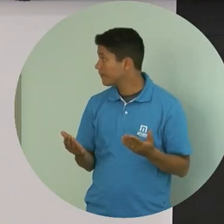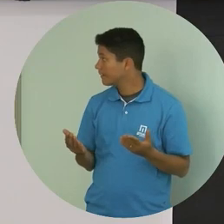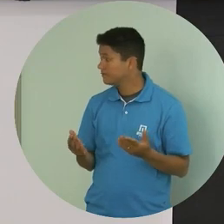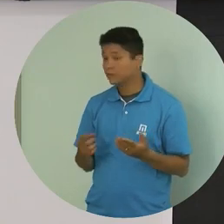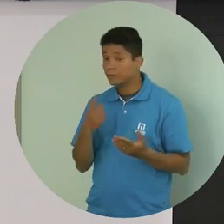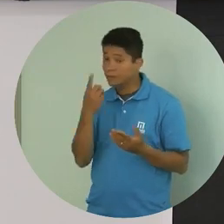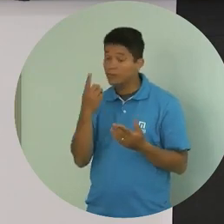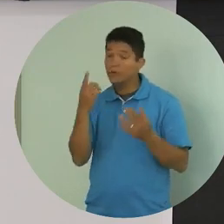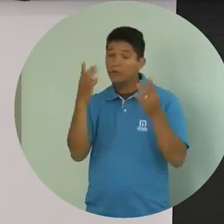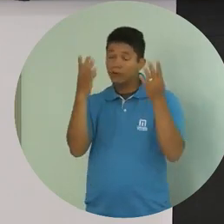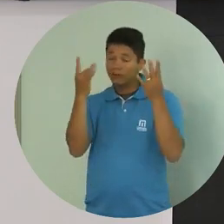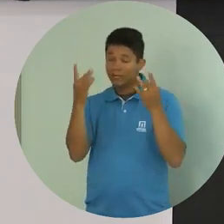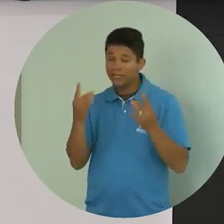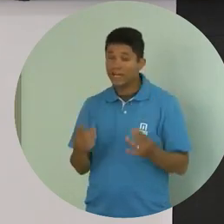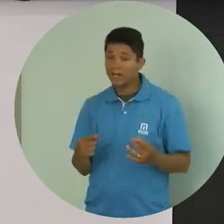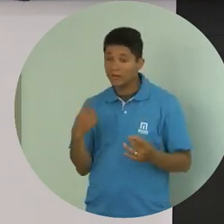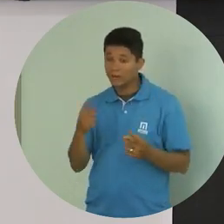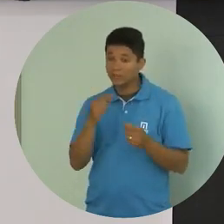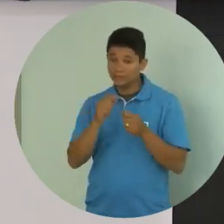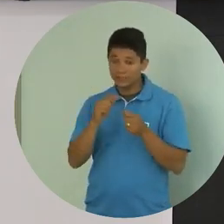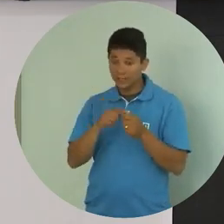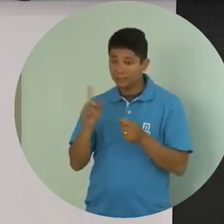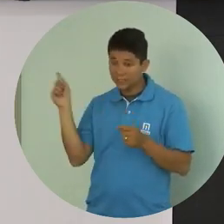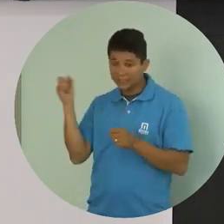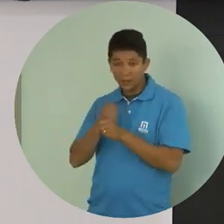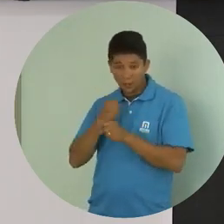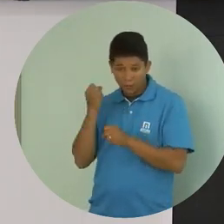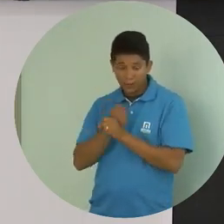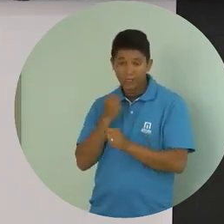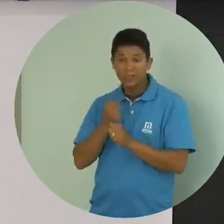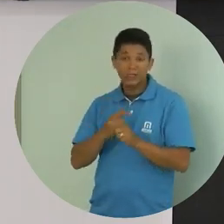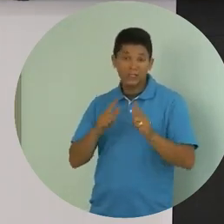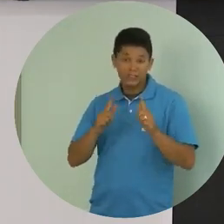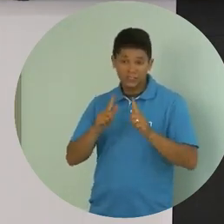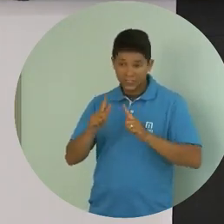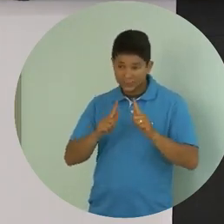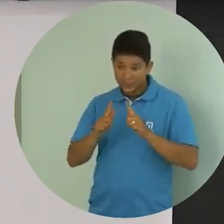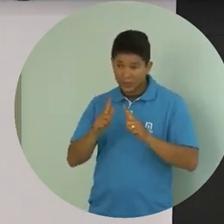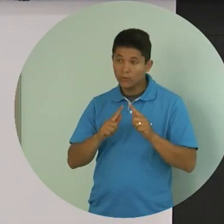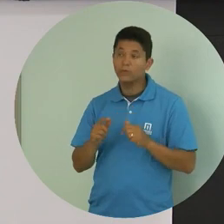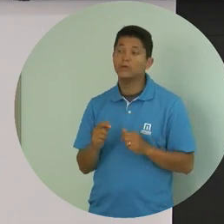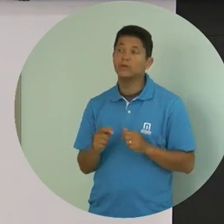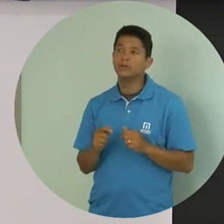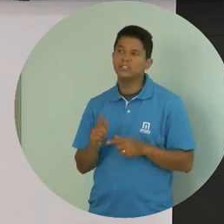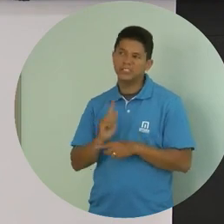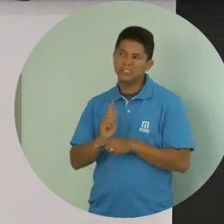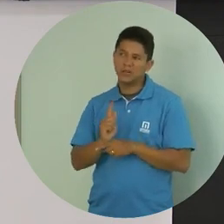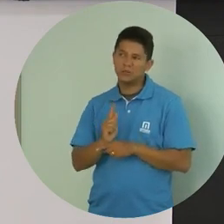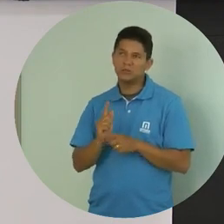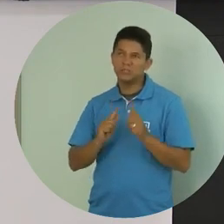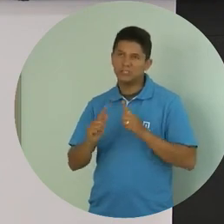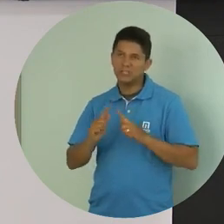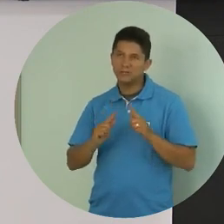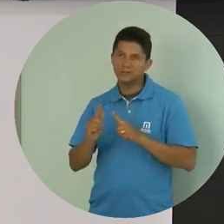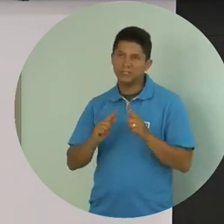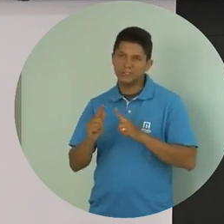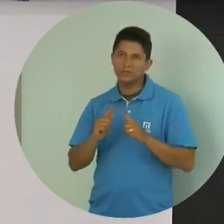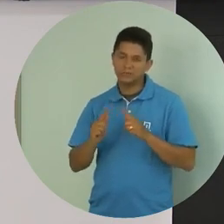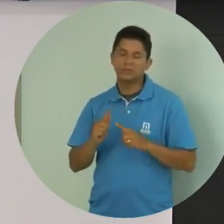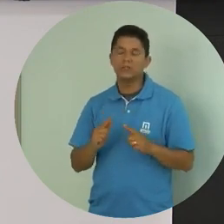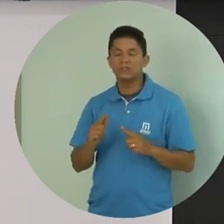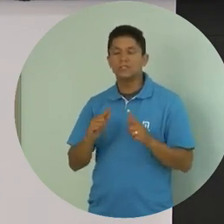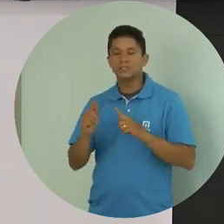um detalhe que a gente quis levar para essa obra como gestão, e que a gente instiga o pessoal a fazer